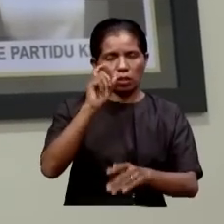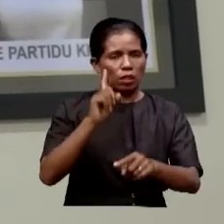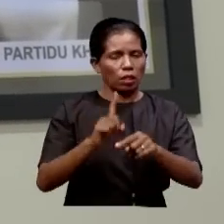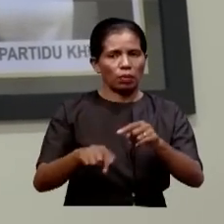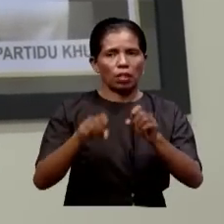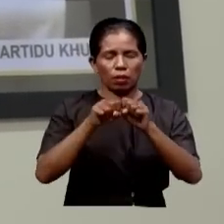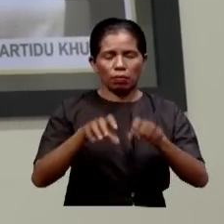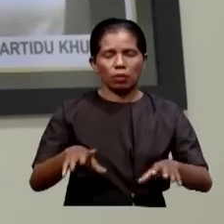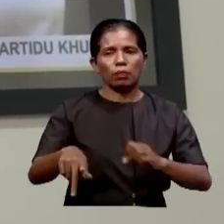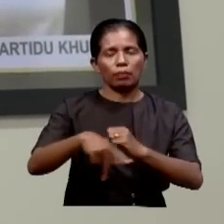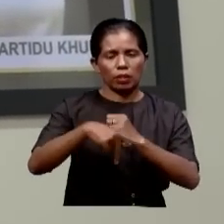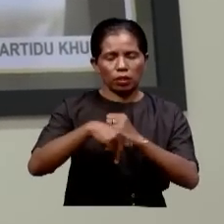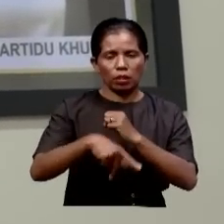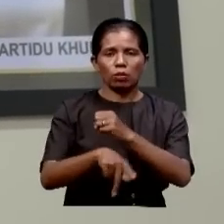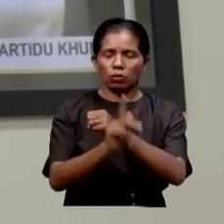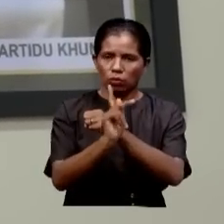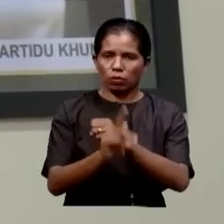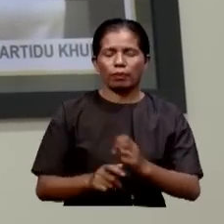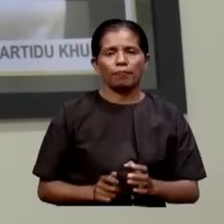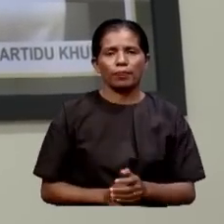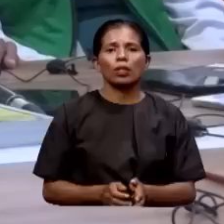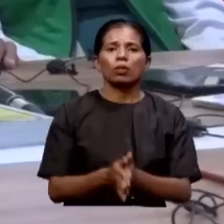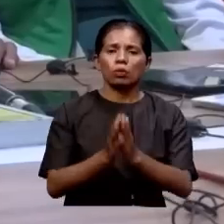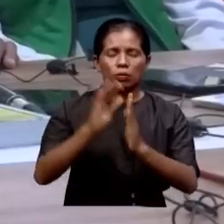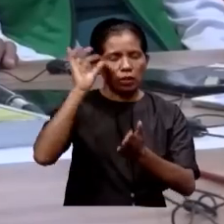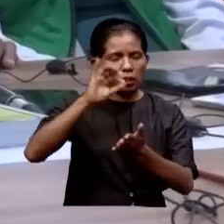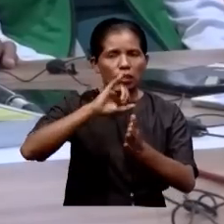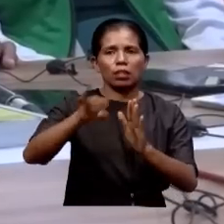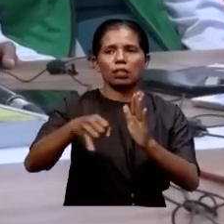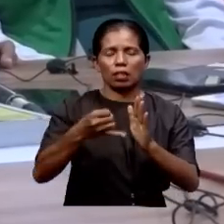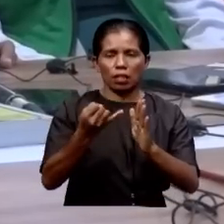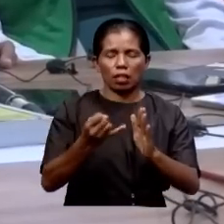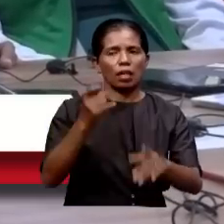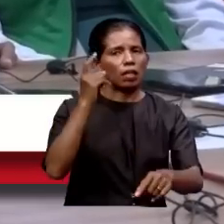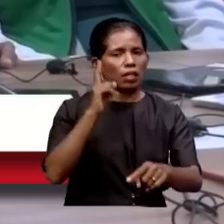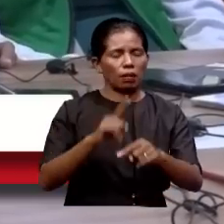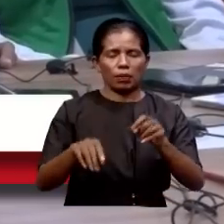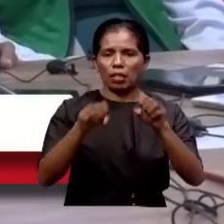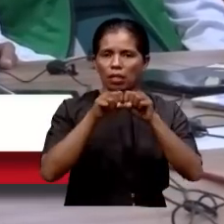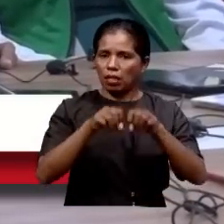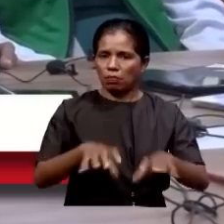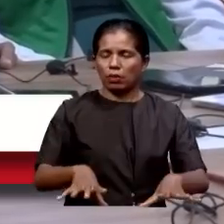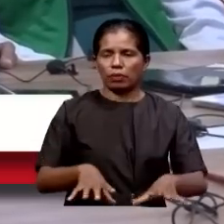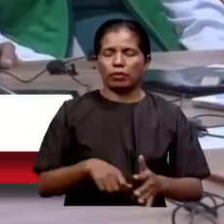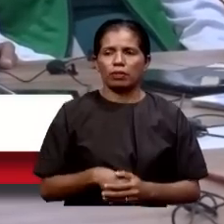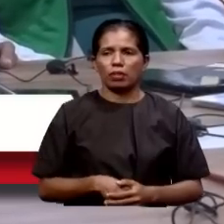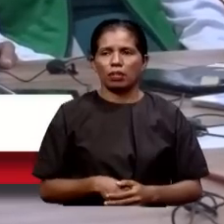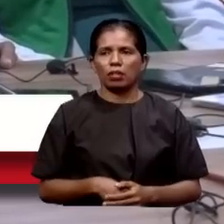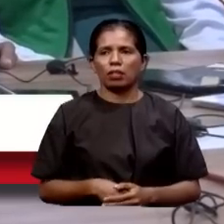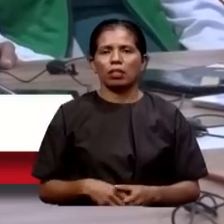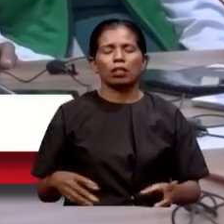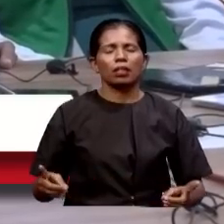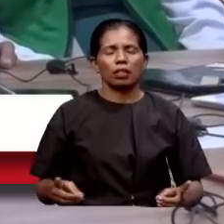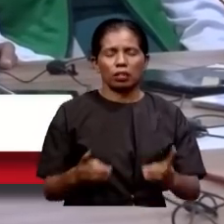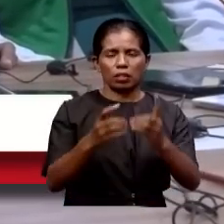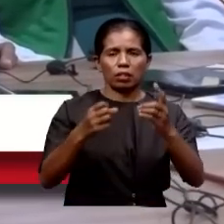Ramono, Partido Conto. Russo secretário-geral, Atula Bele Ramono, luta e